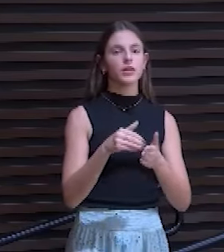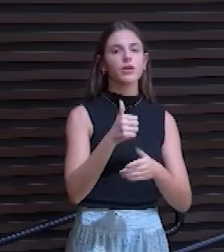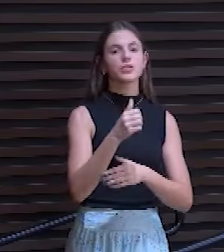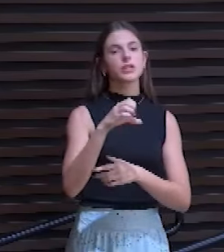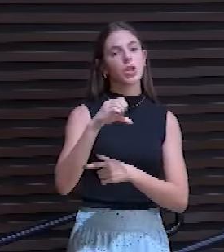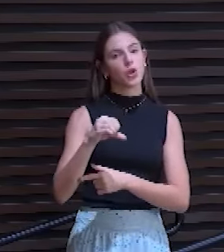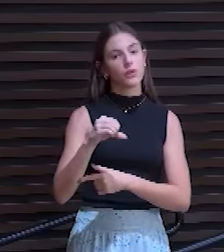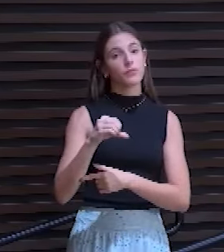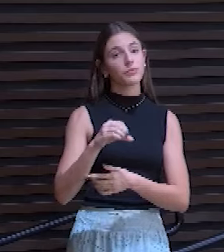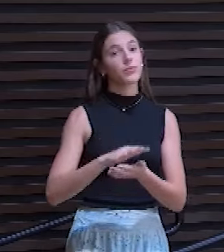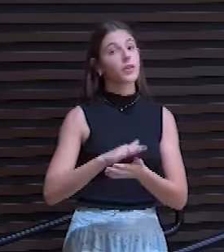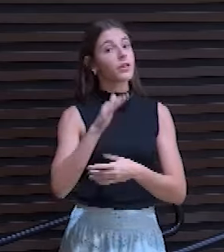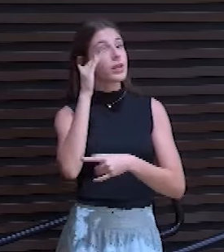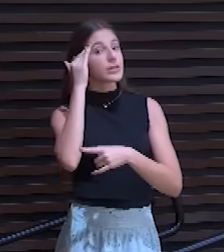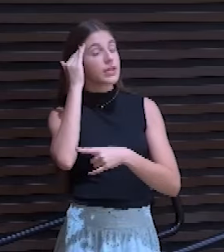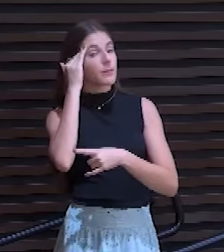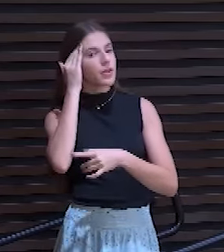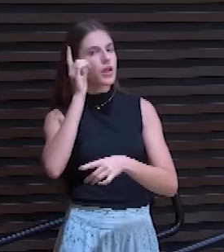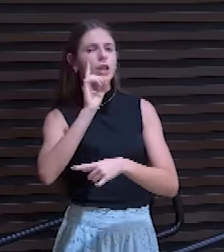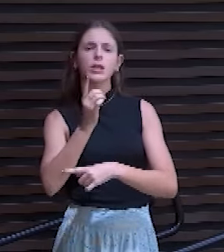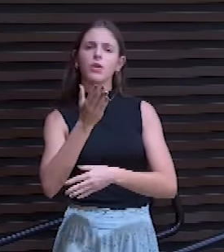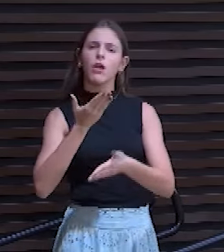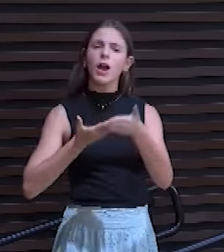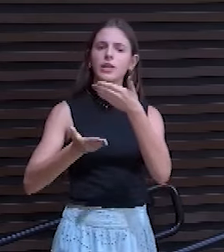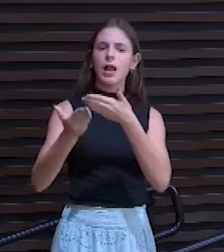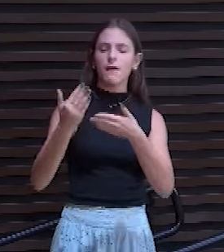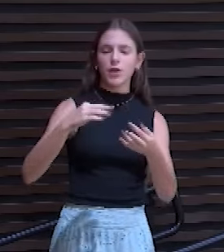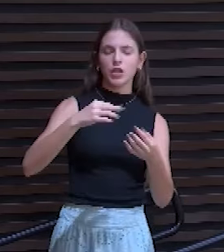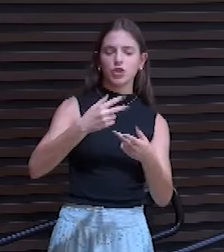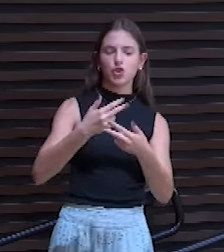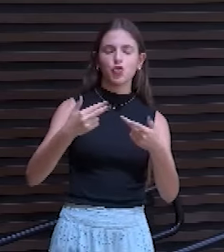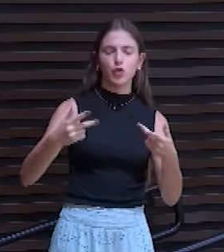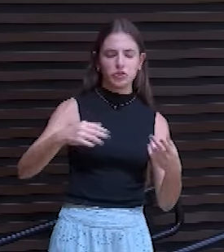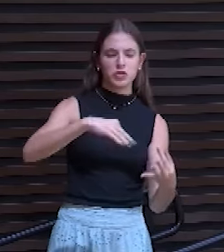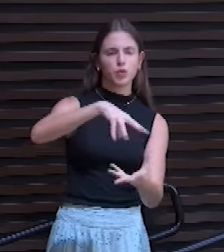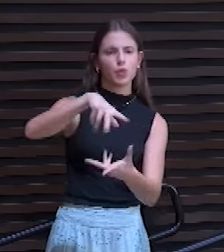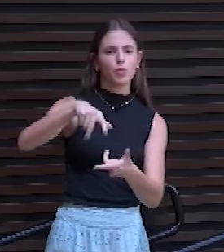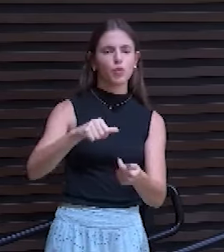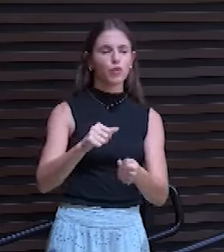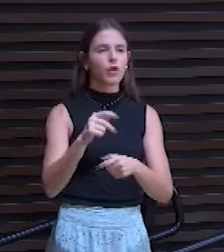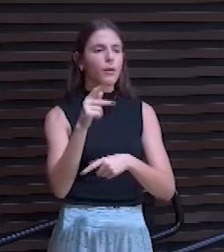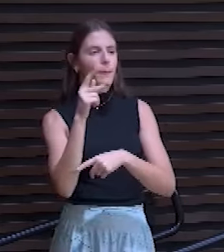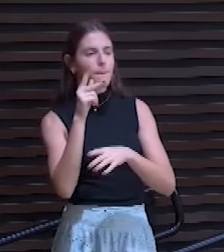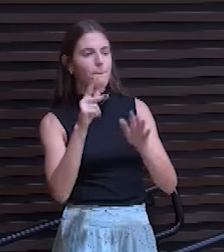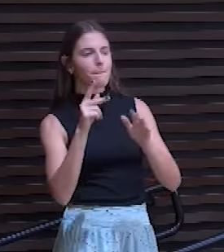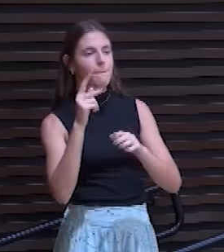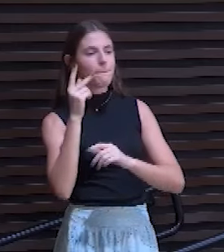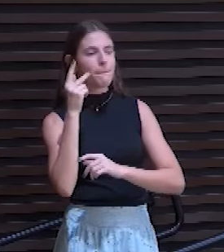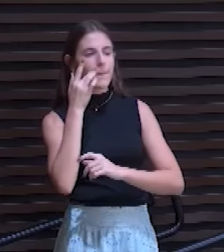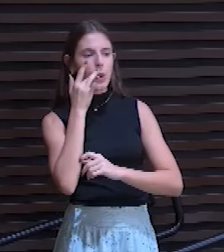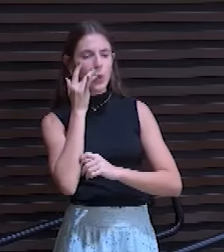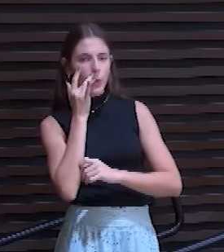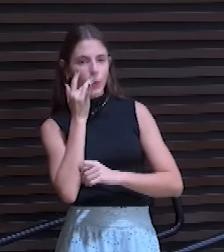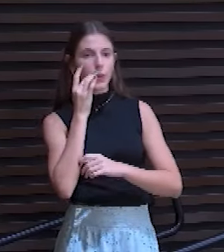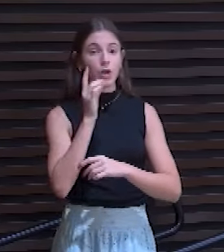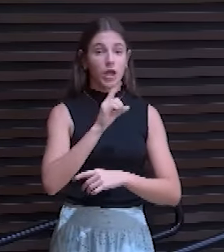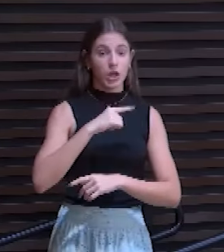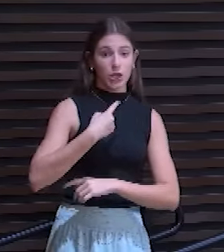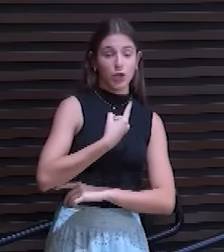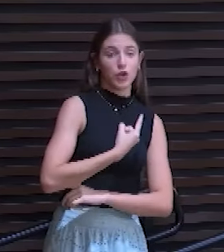que não foi mediante coisas corruptíveis, como prata ou ouro, que fostes resgatados do